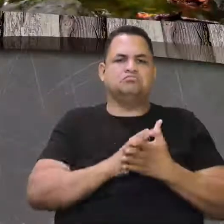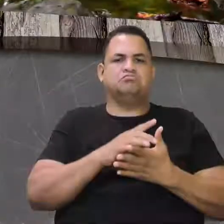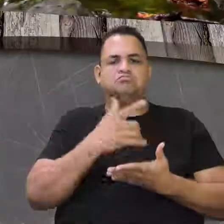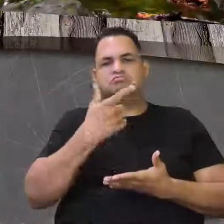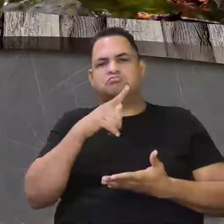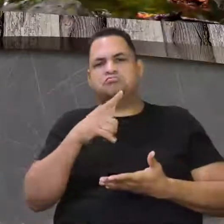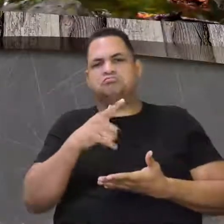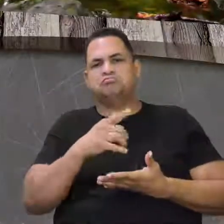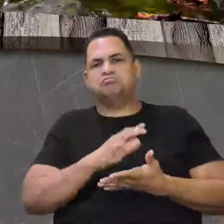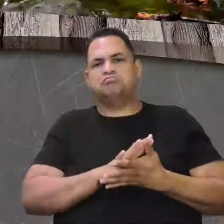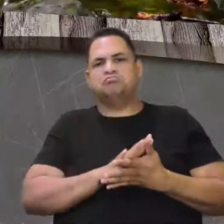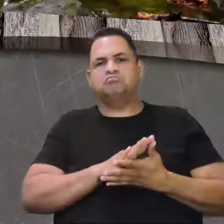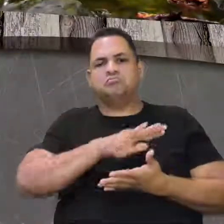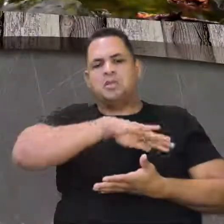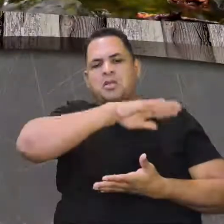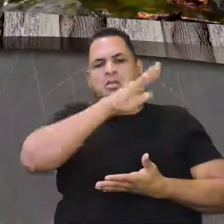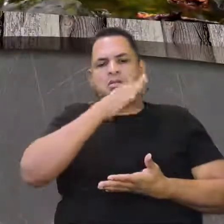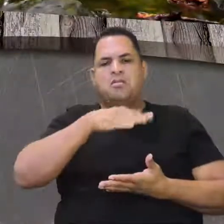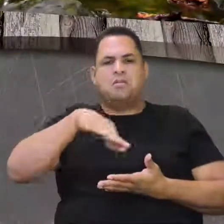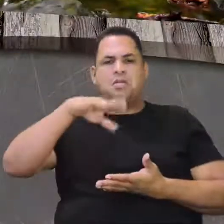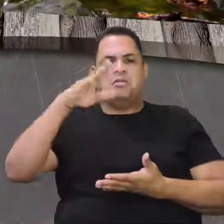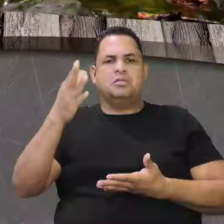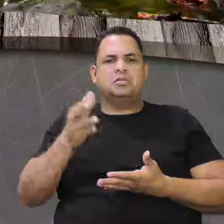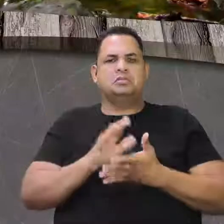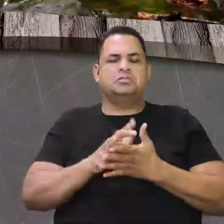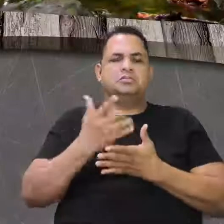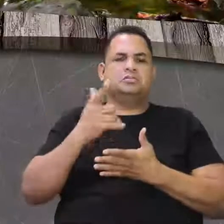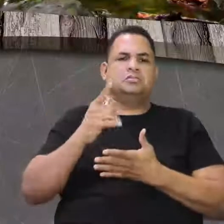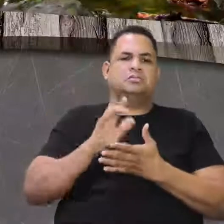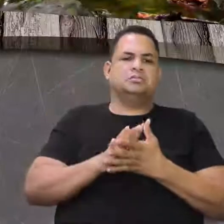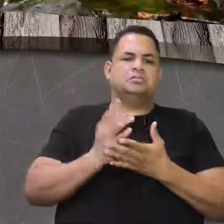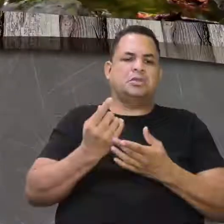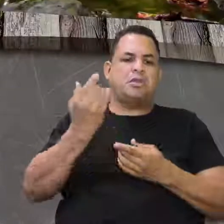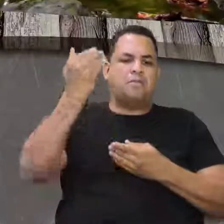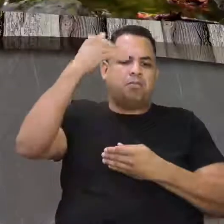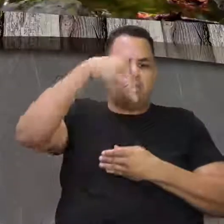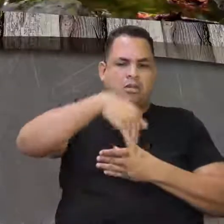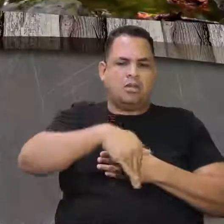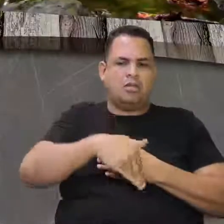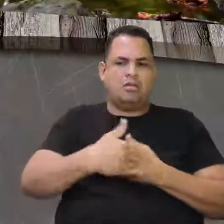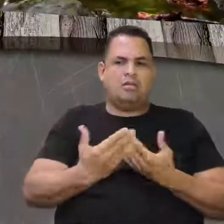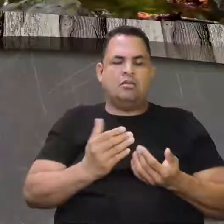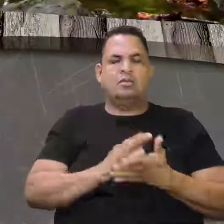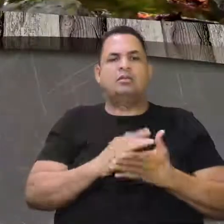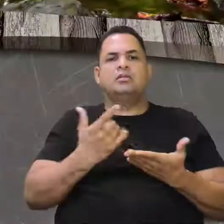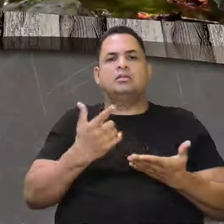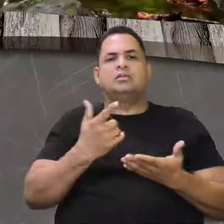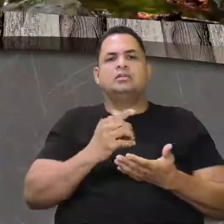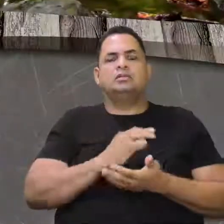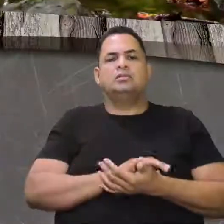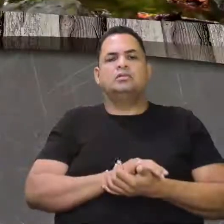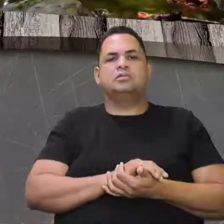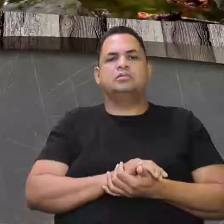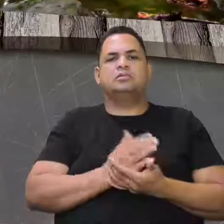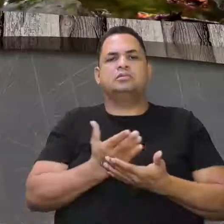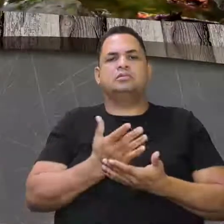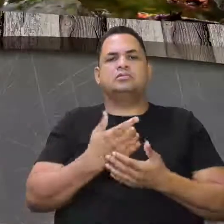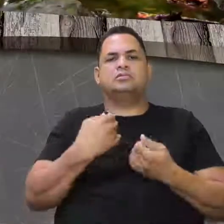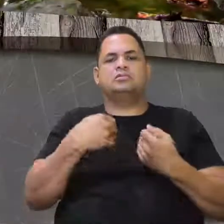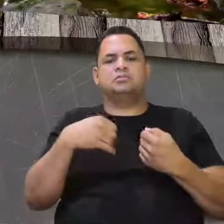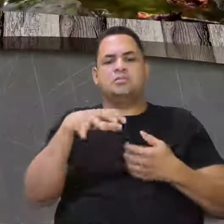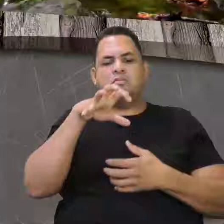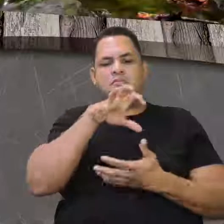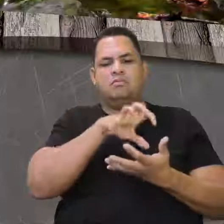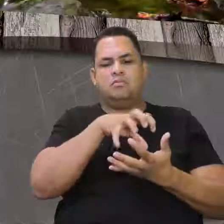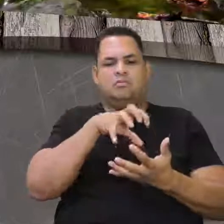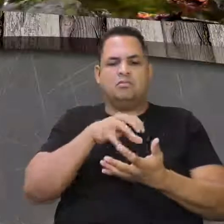não tem montanha para escalar, não tem lugar para saltar, né? Os pontos turísticos têm que ter algum atrativo